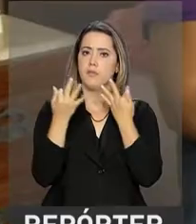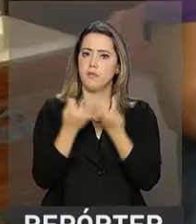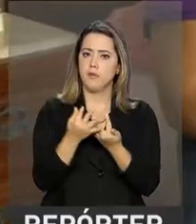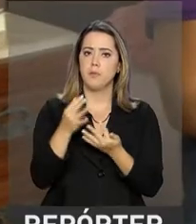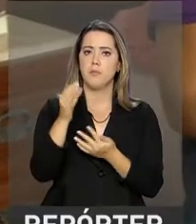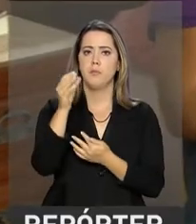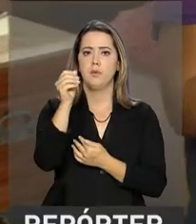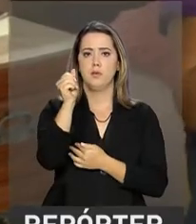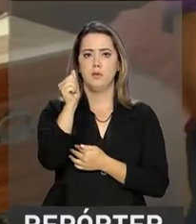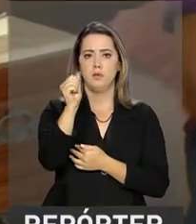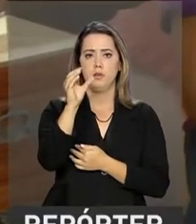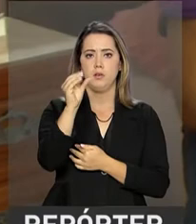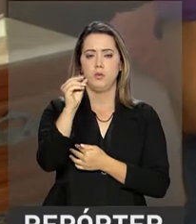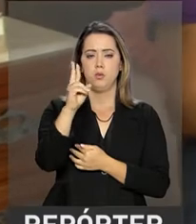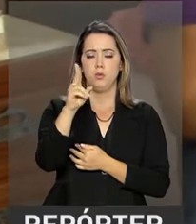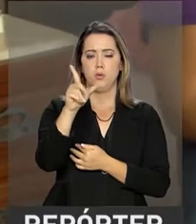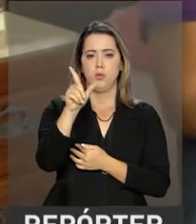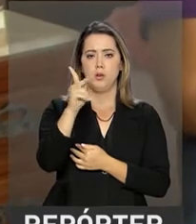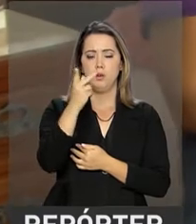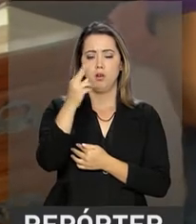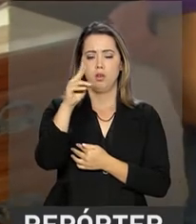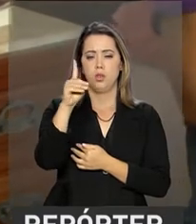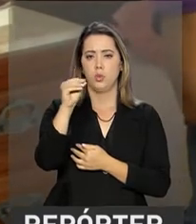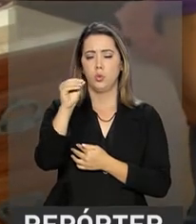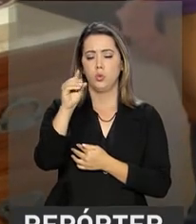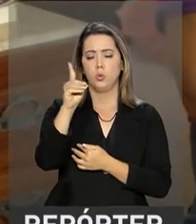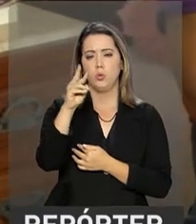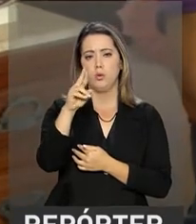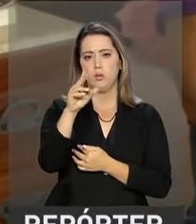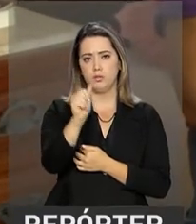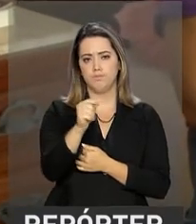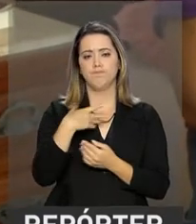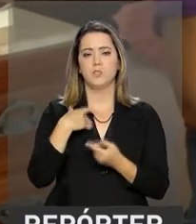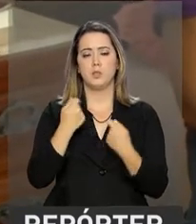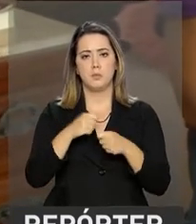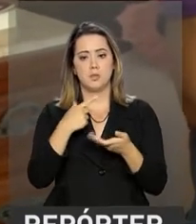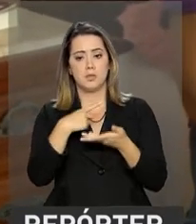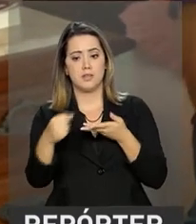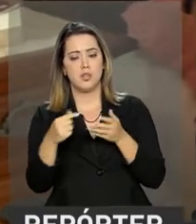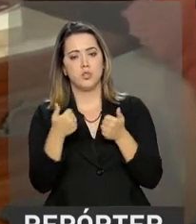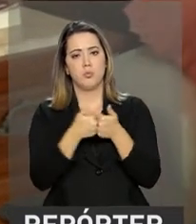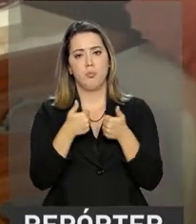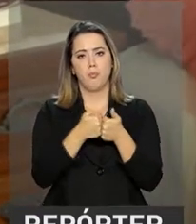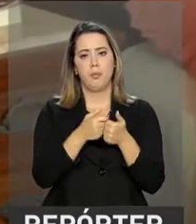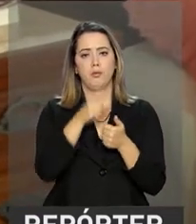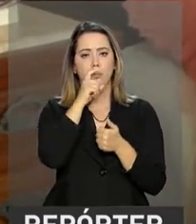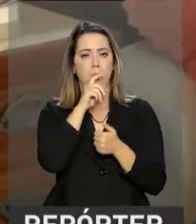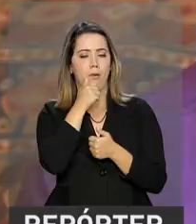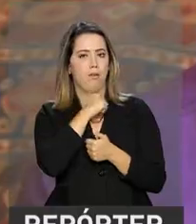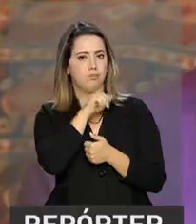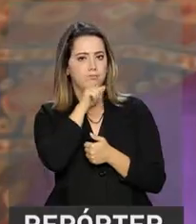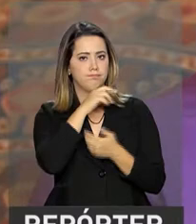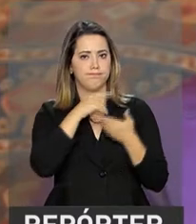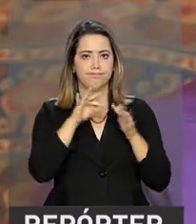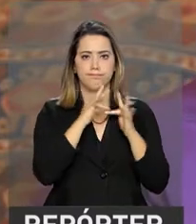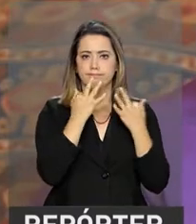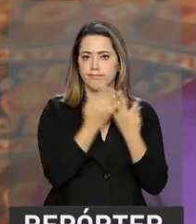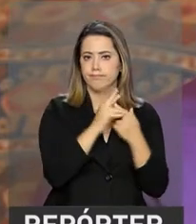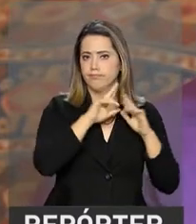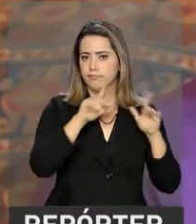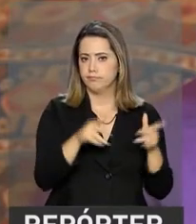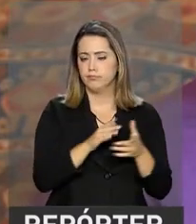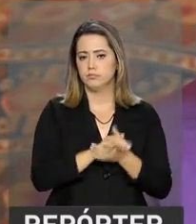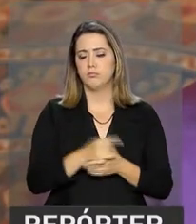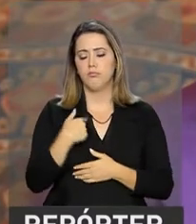Acolhedora, que busca lares temporários para crianças afastadas do convívio familiar por medidas de proteção. Eu caminhando na rua,